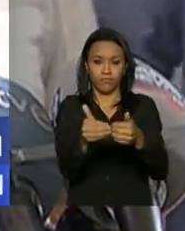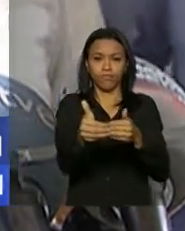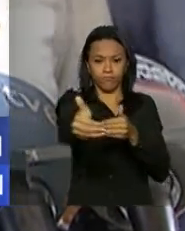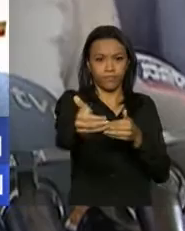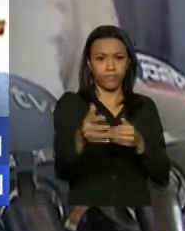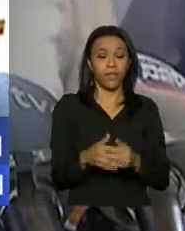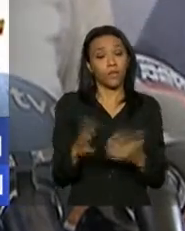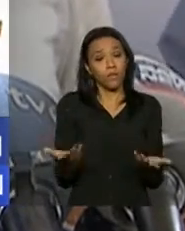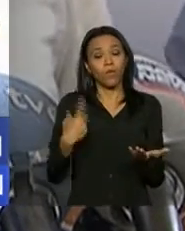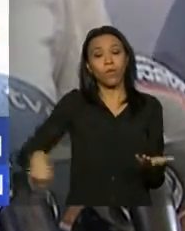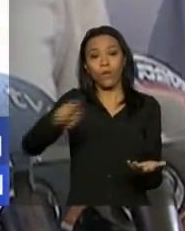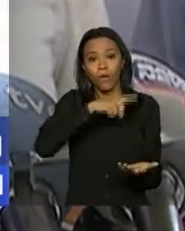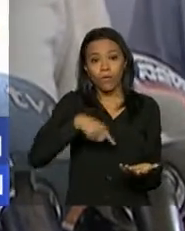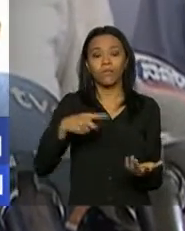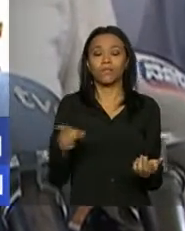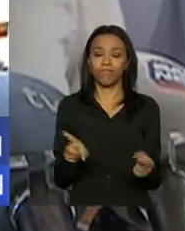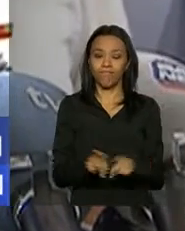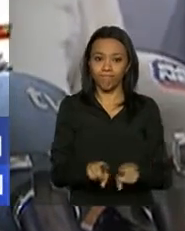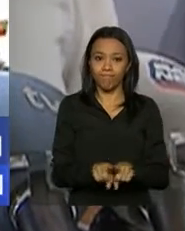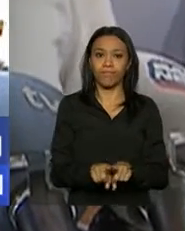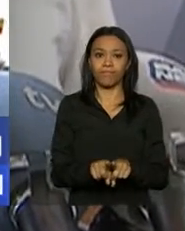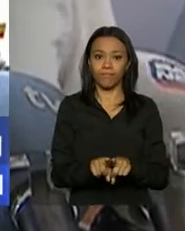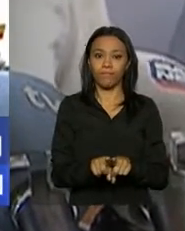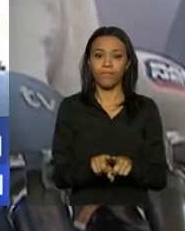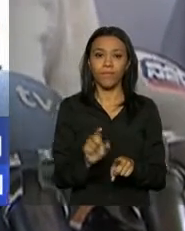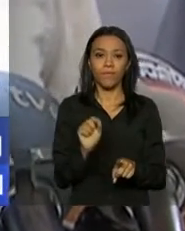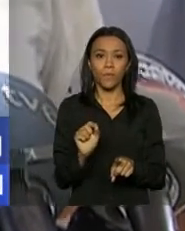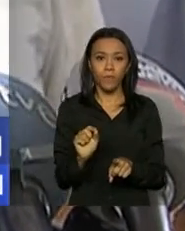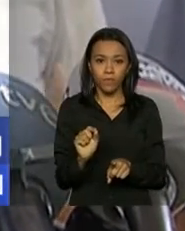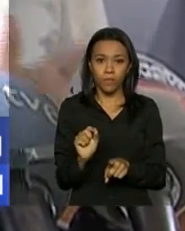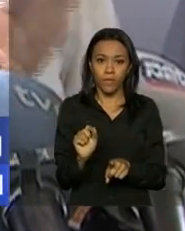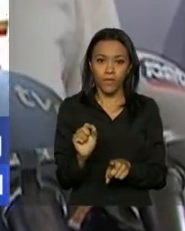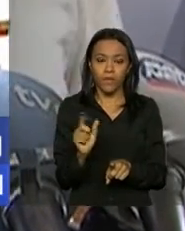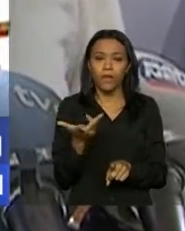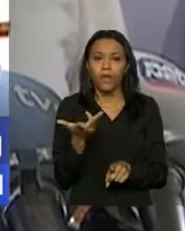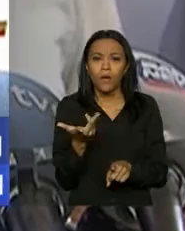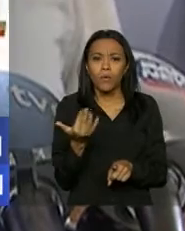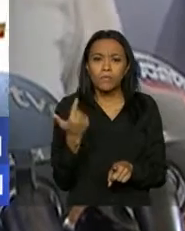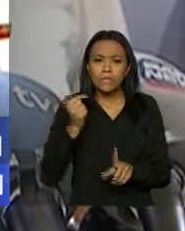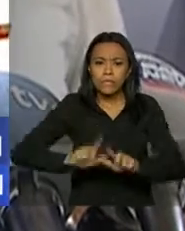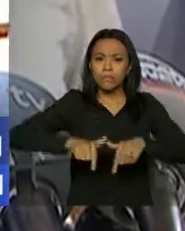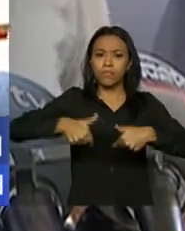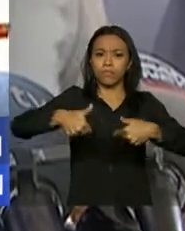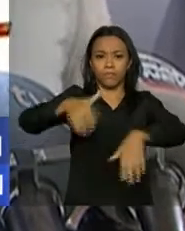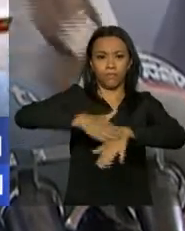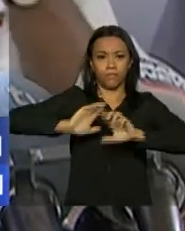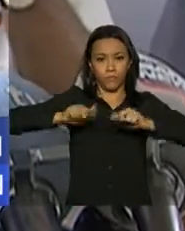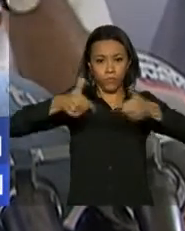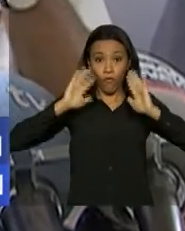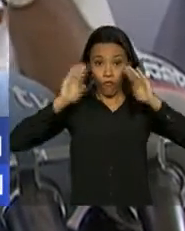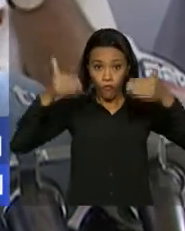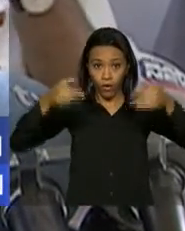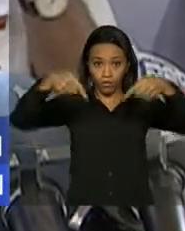nós estamos também, neste processo, fazendo uma ação dirigida a essa